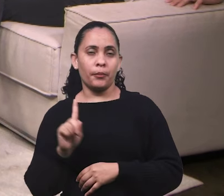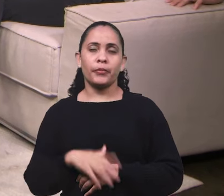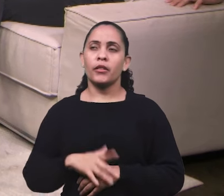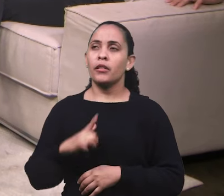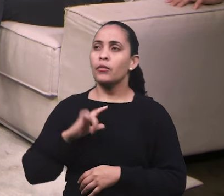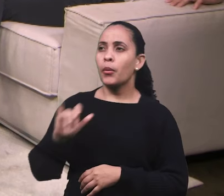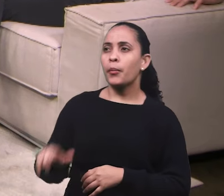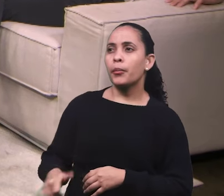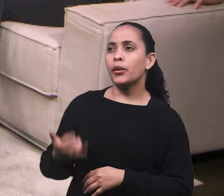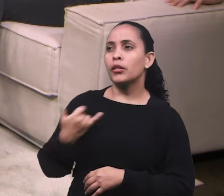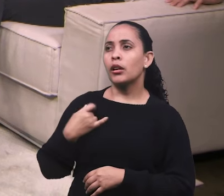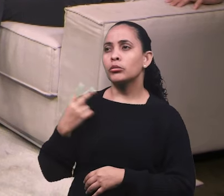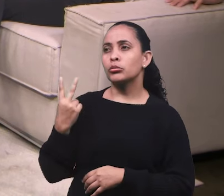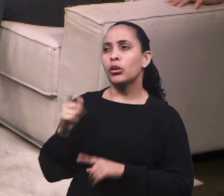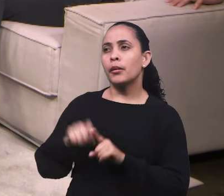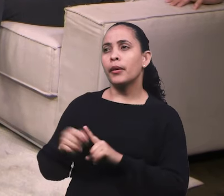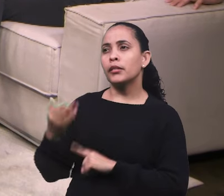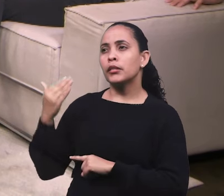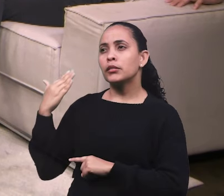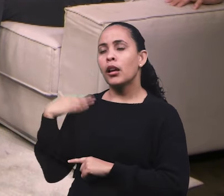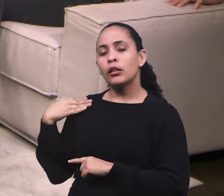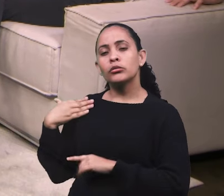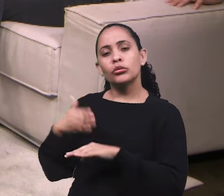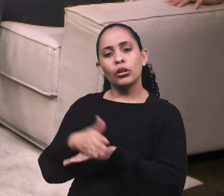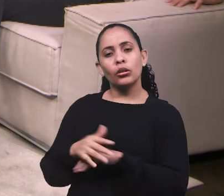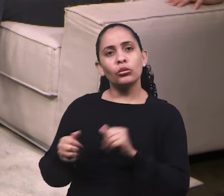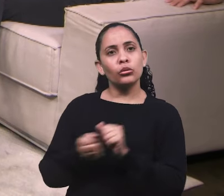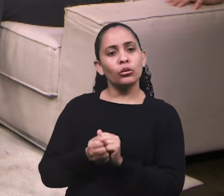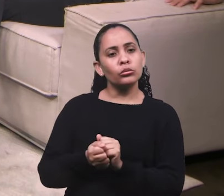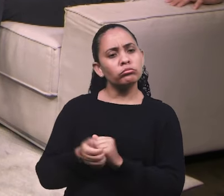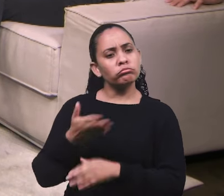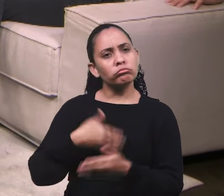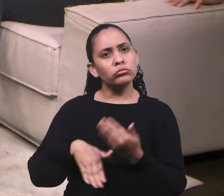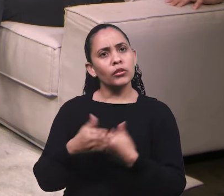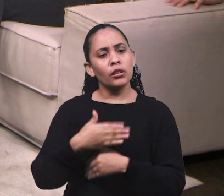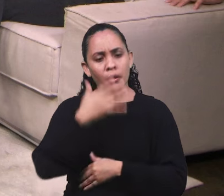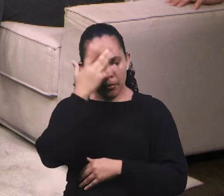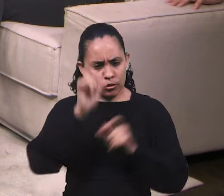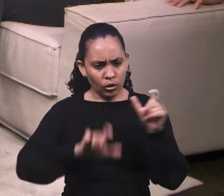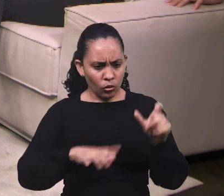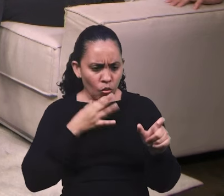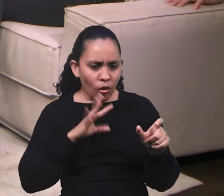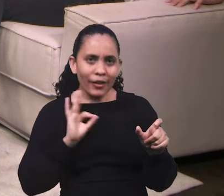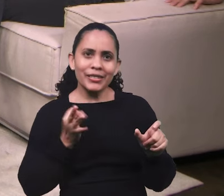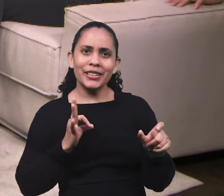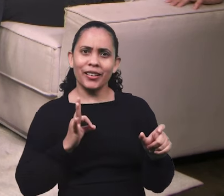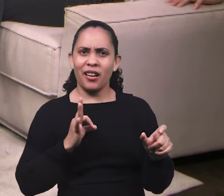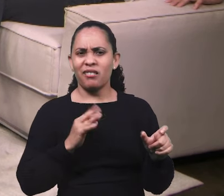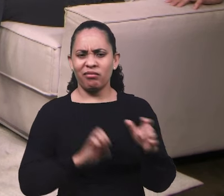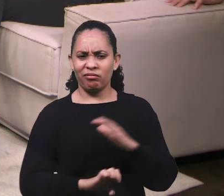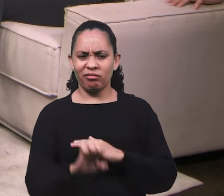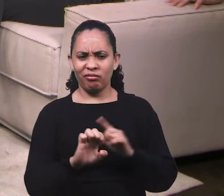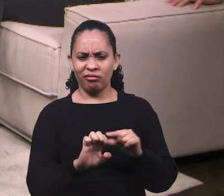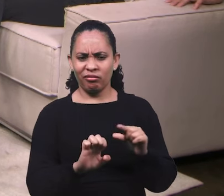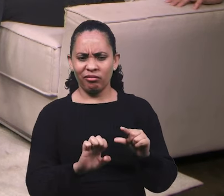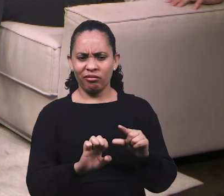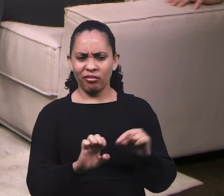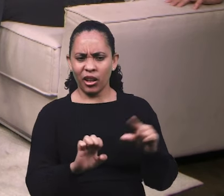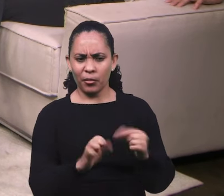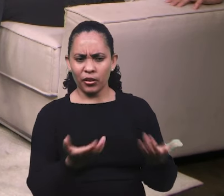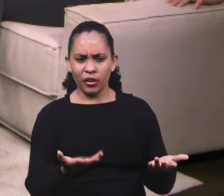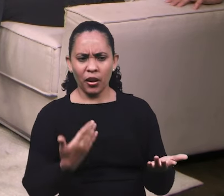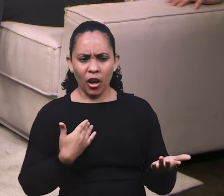oportunidade, cerca de 2 meses atrás, de entrar num outro negócio, só que eu não conhecia absolutamente nada daquele ramo. Aquele olha, sinto muito obrigado, é um